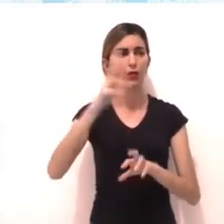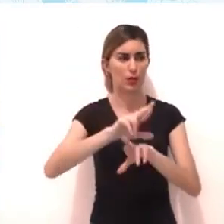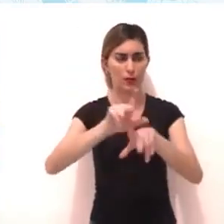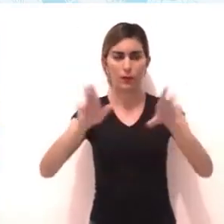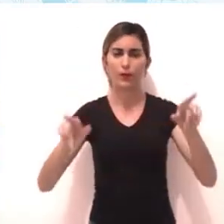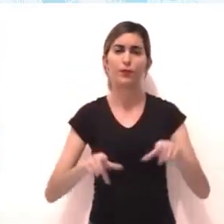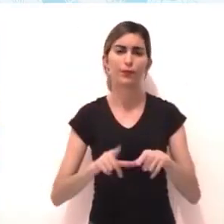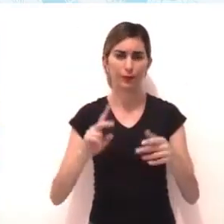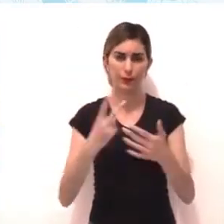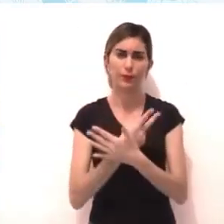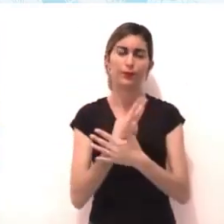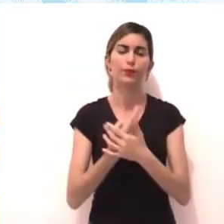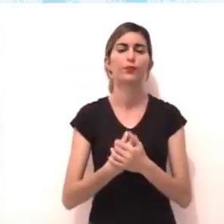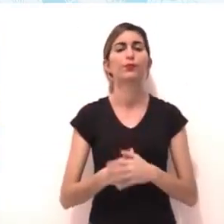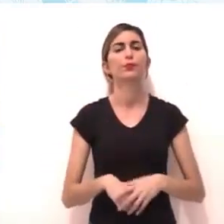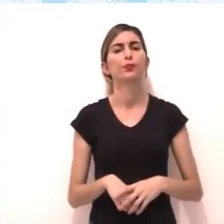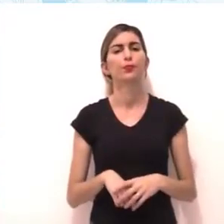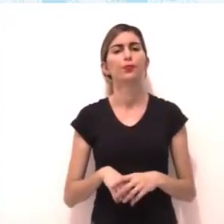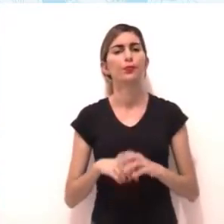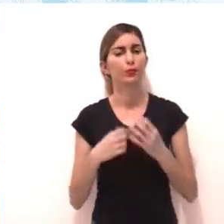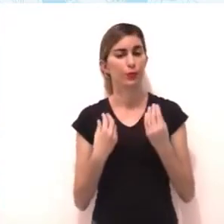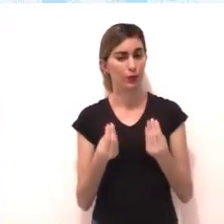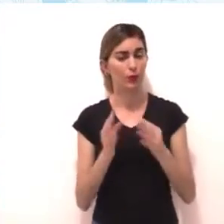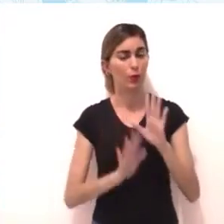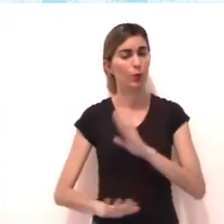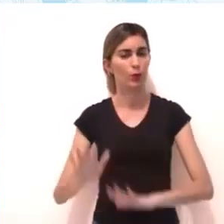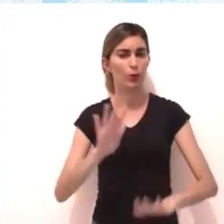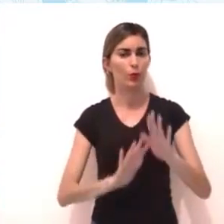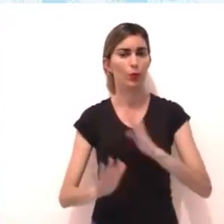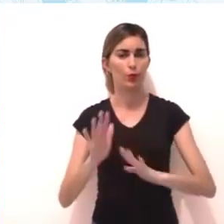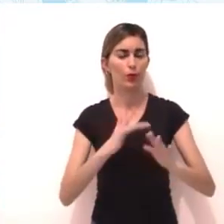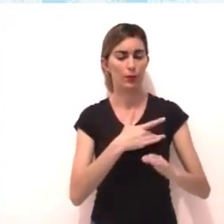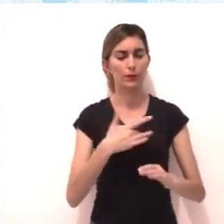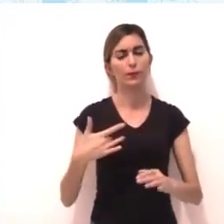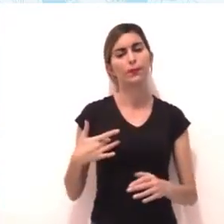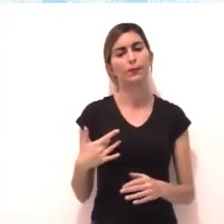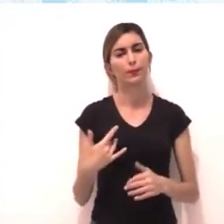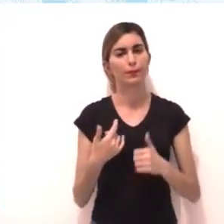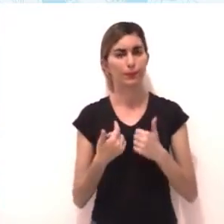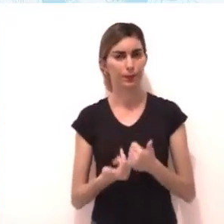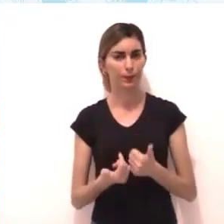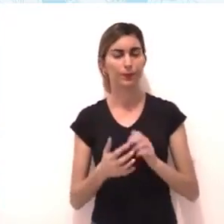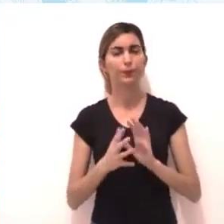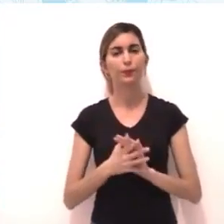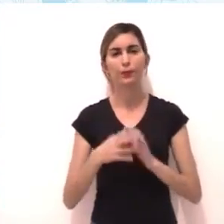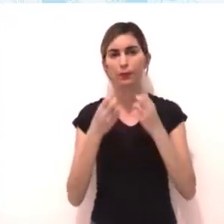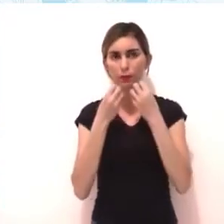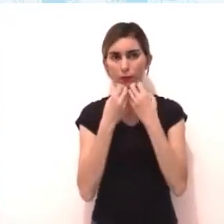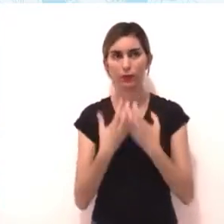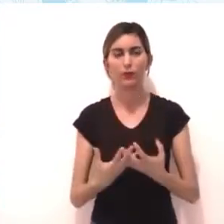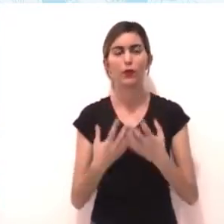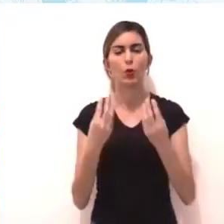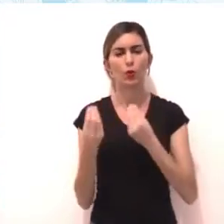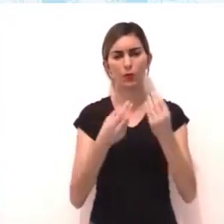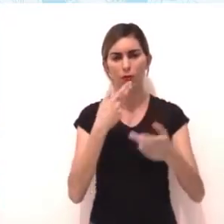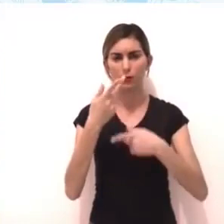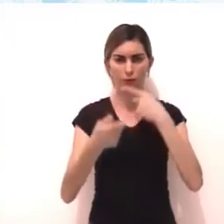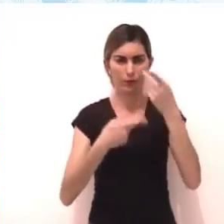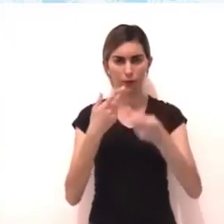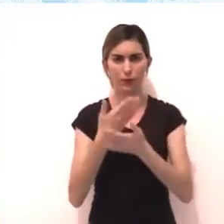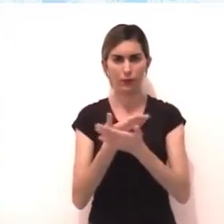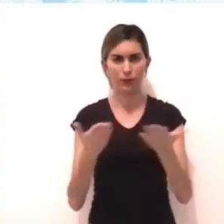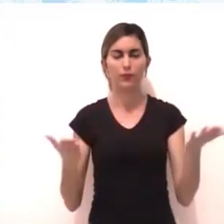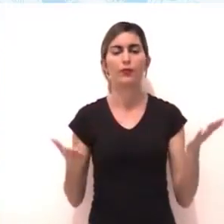várias situações como estas. Vamos tomar cuidado e cuidar da nossa saúde. Bom, como eu falei para